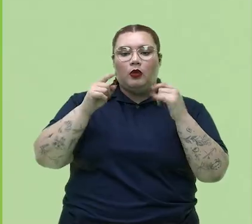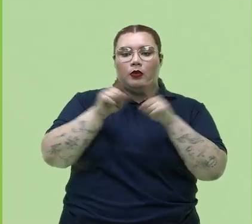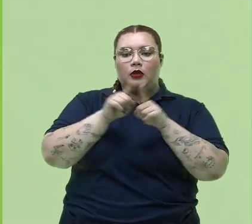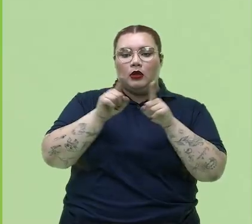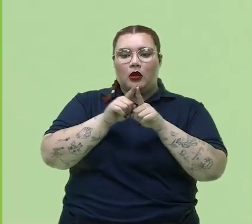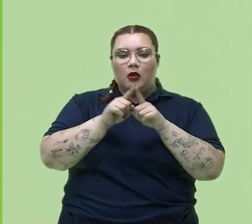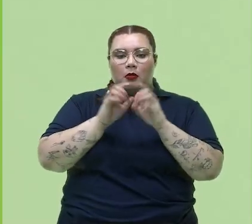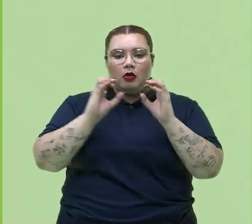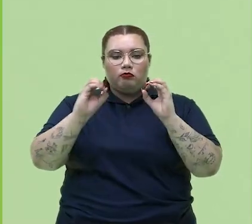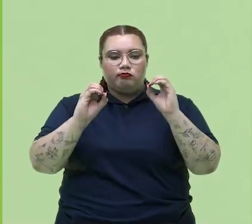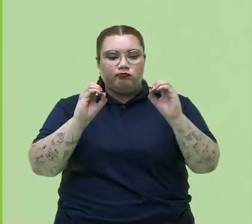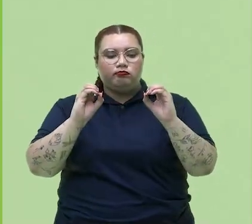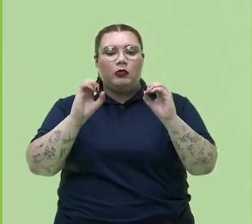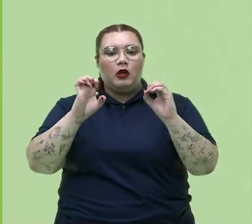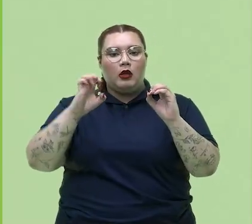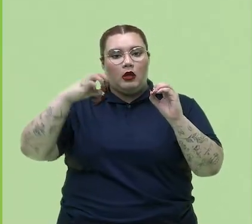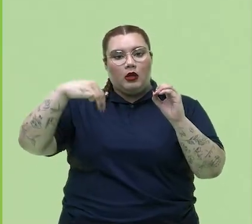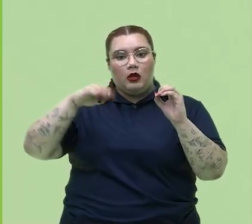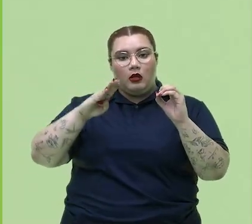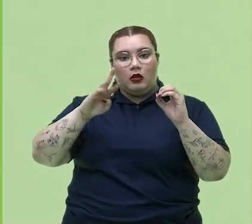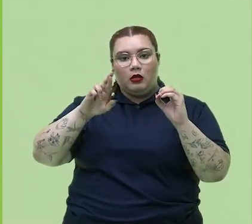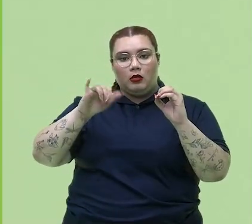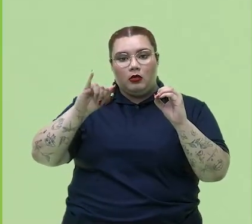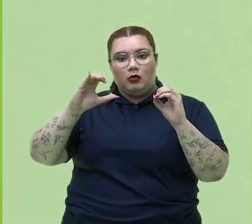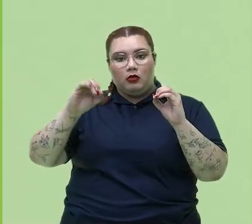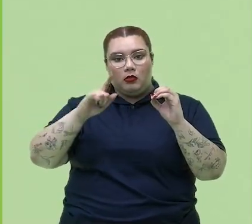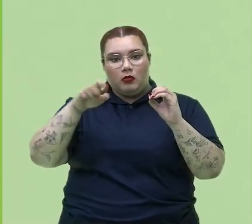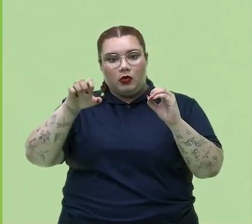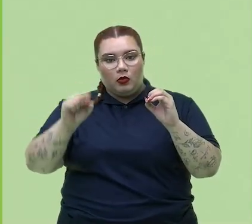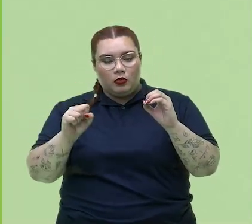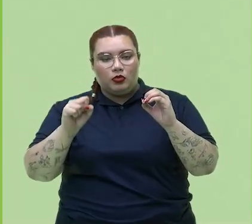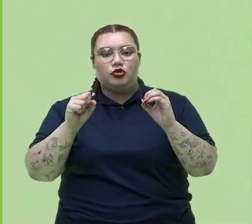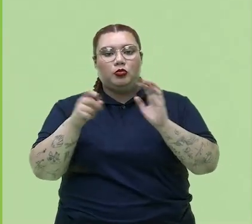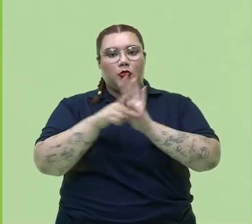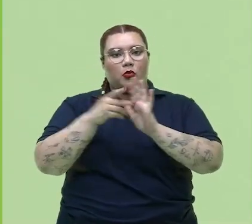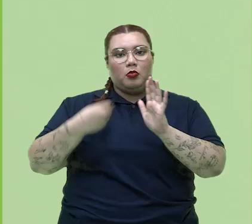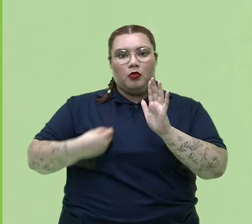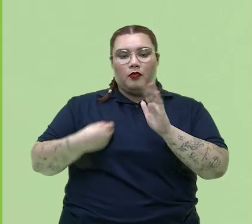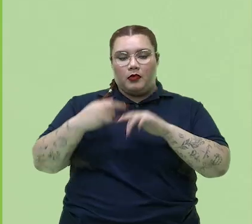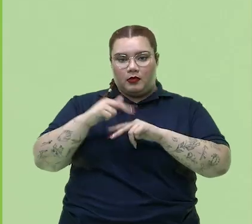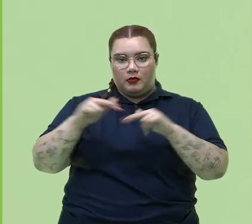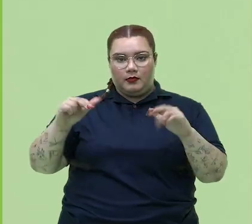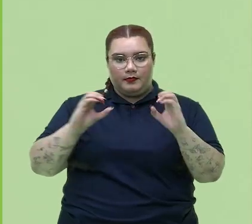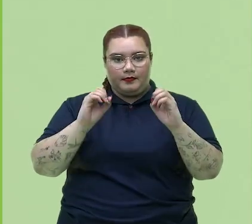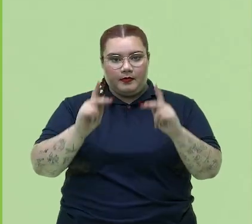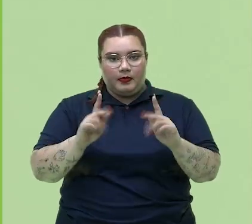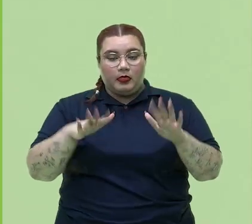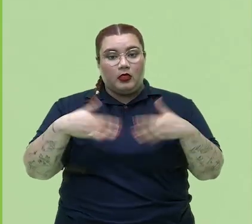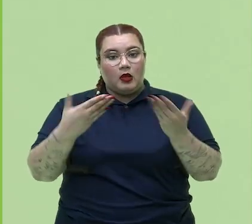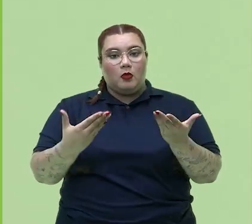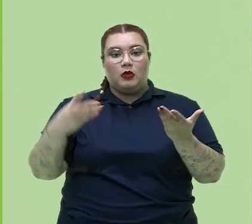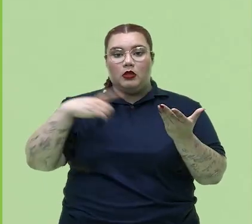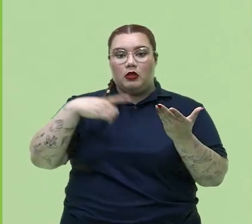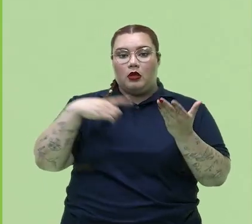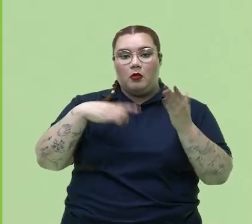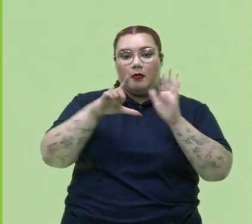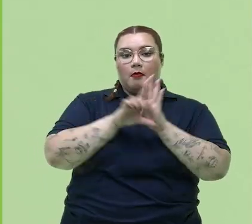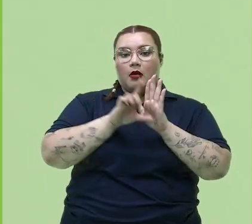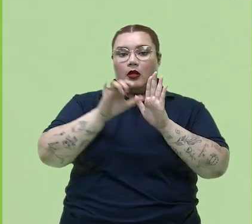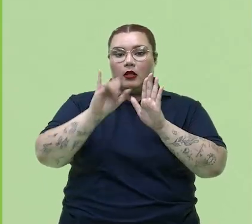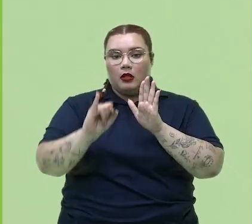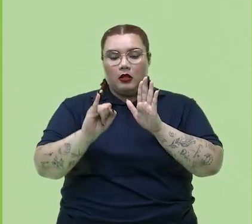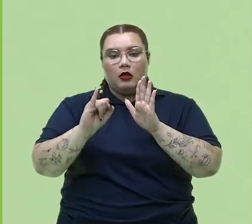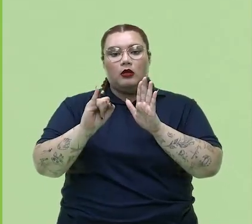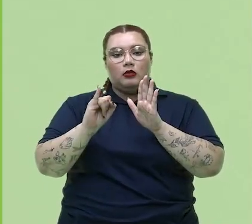tecidos considerados, né, extraídos de um ser vivo. Então, como existe aí uma legislação relacionada